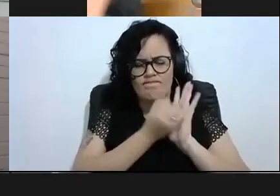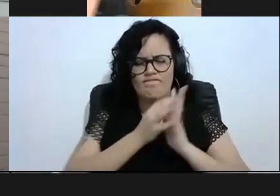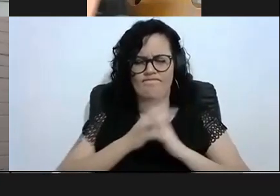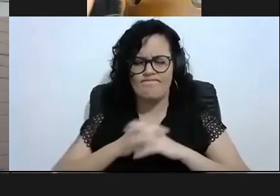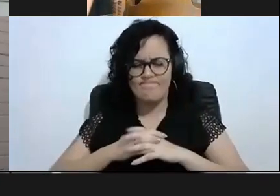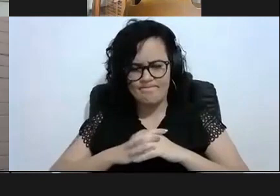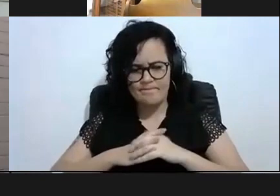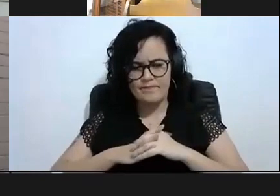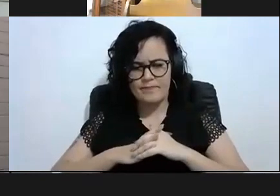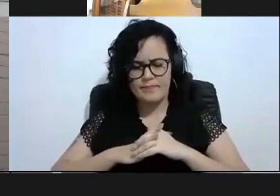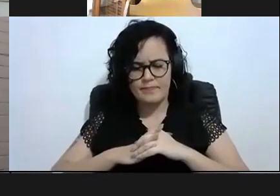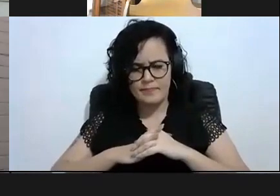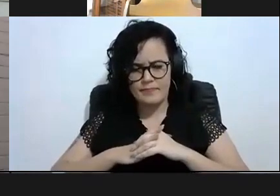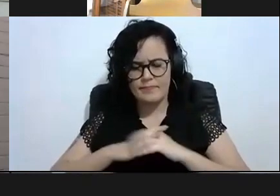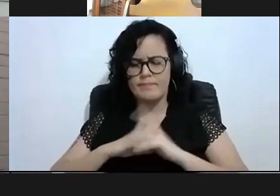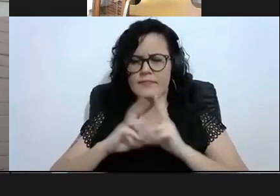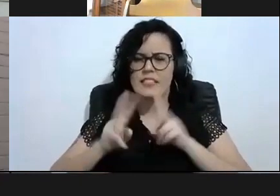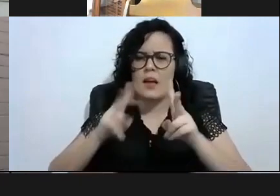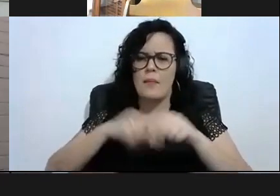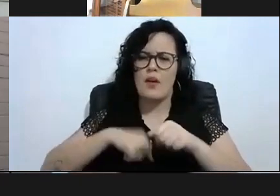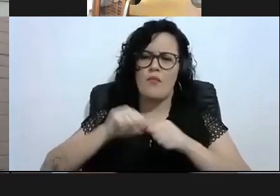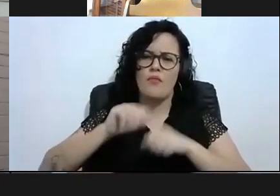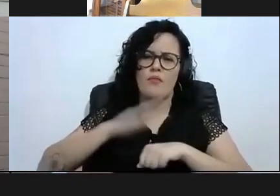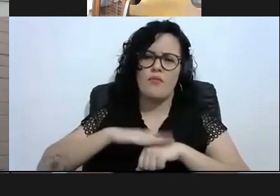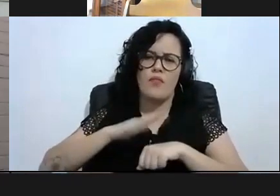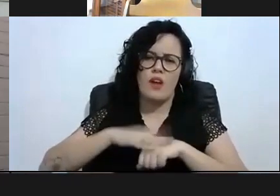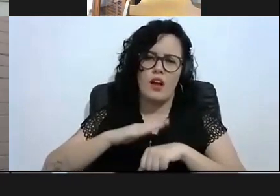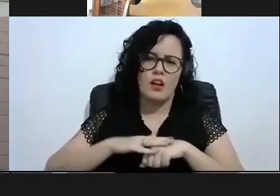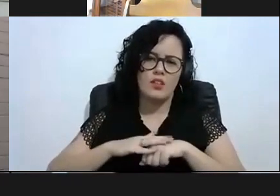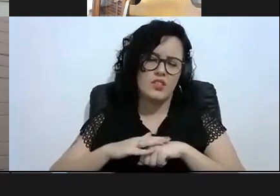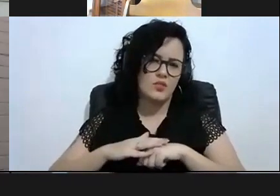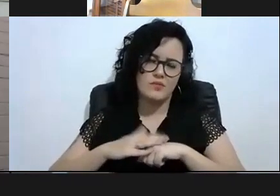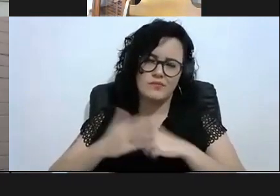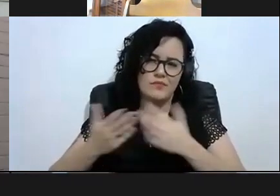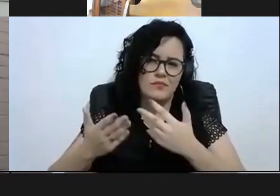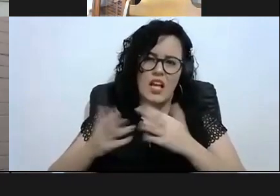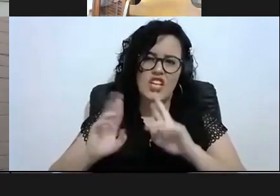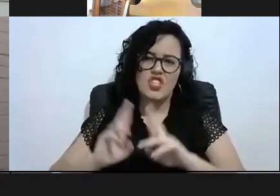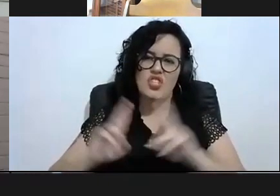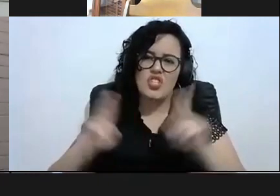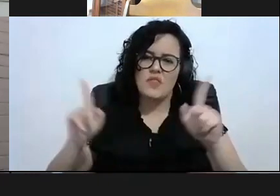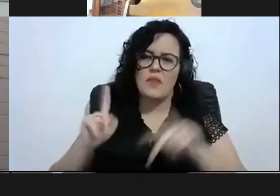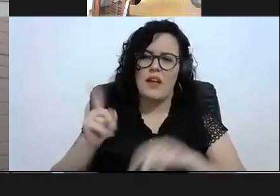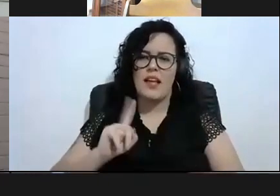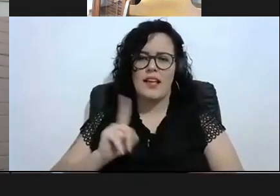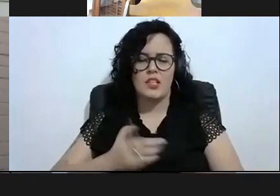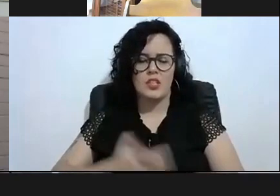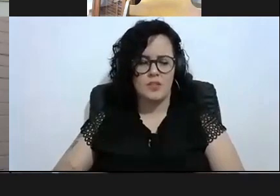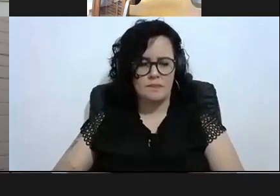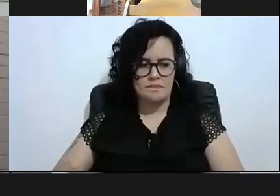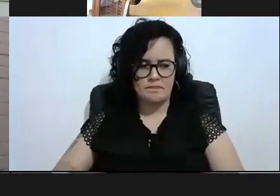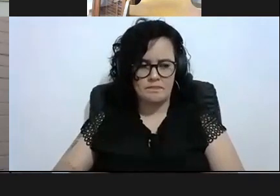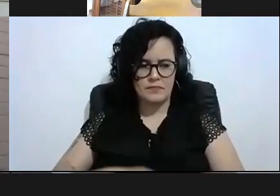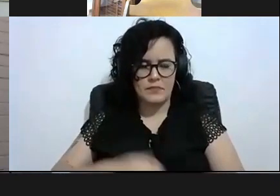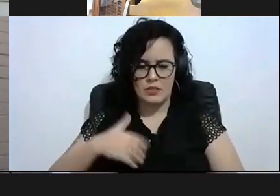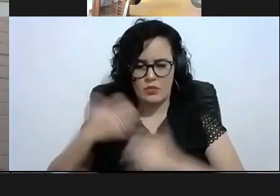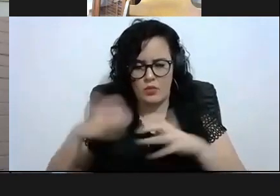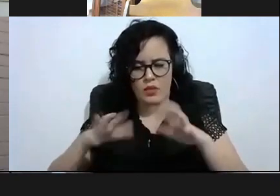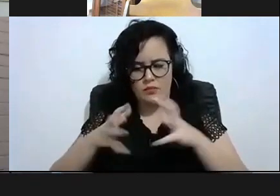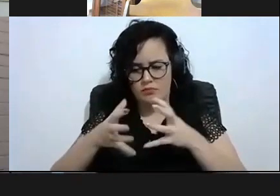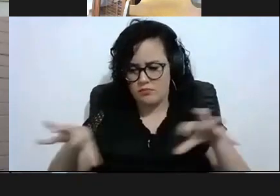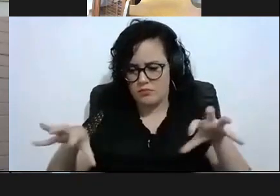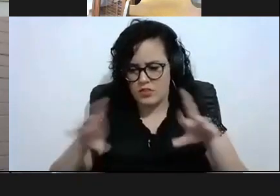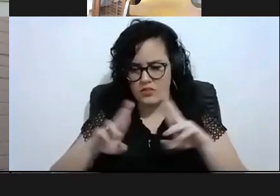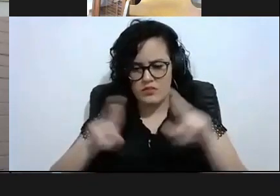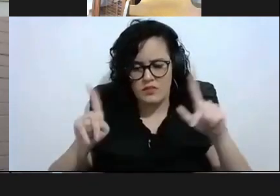do meu fazer, assim, não fazer que fique distinto, sabe? Eu acho que é muito importante que eu faço